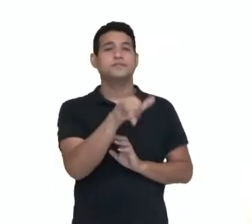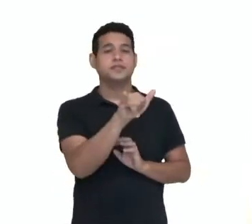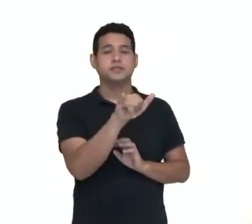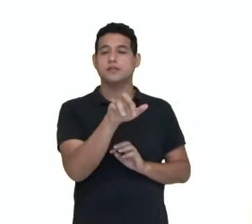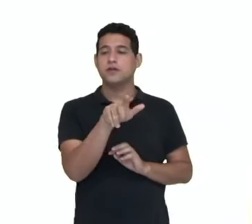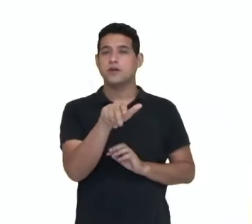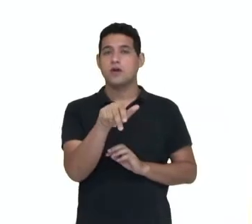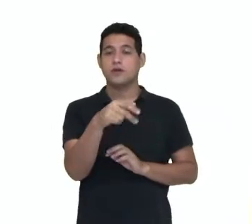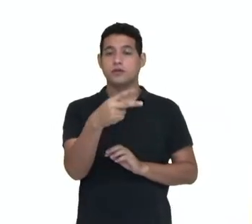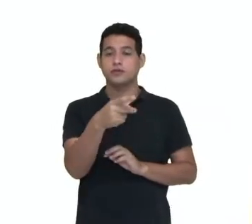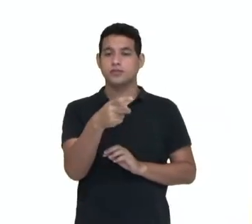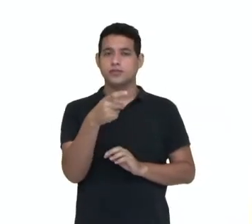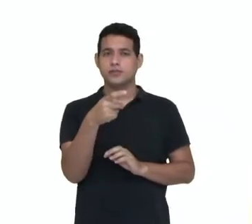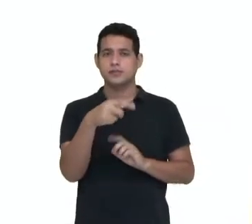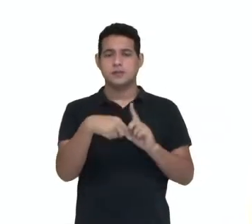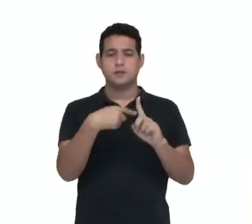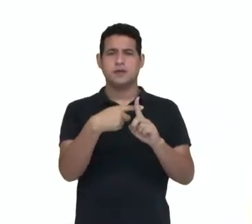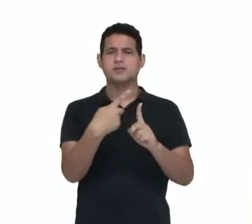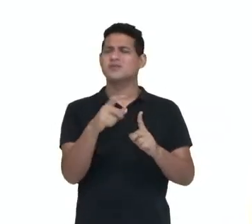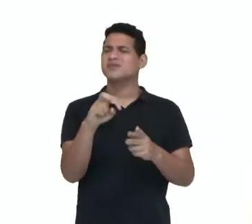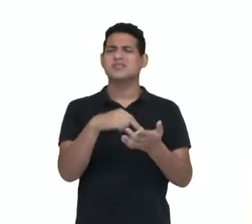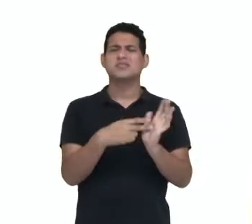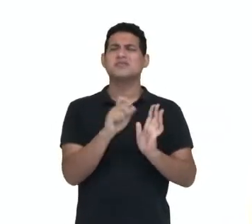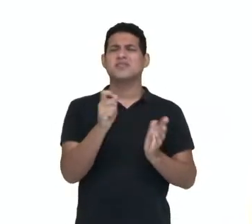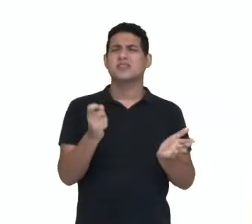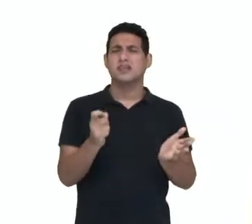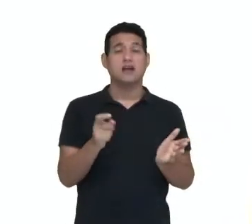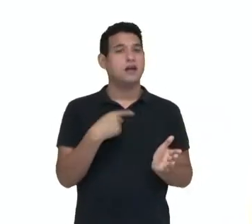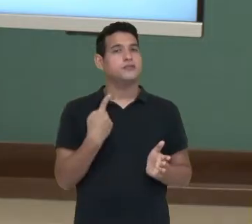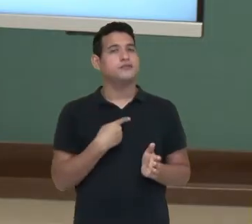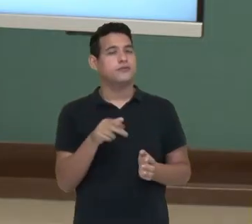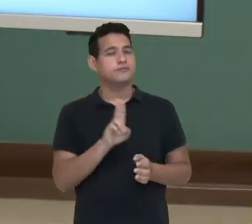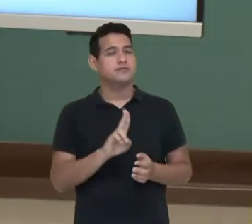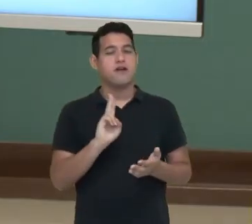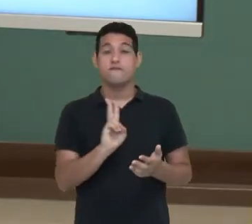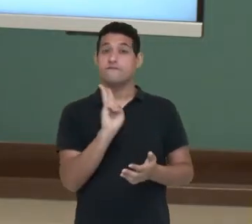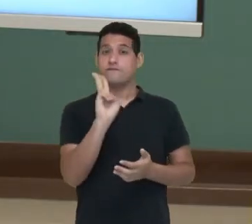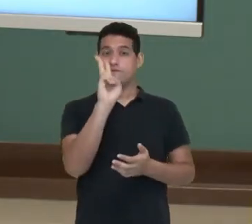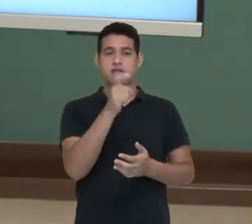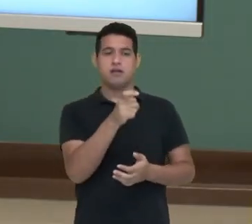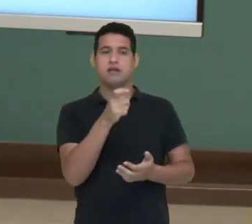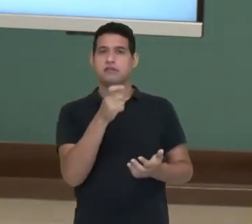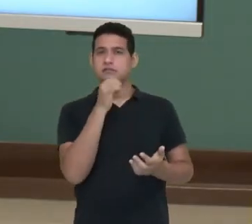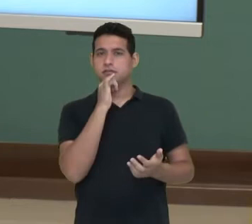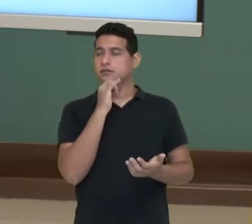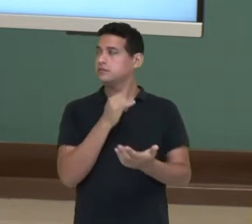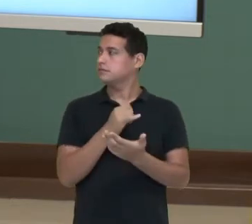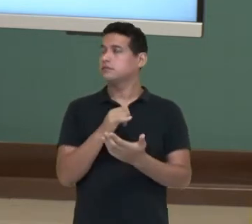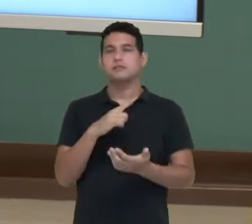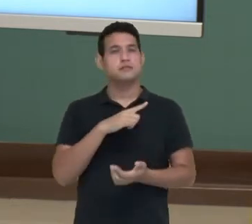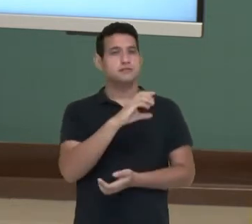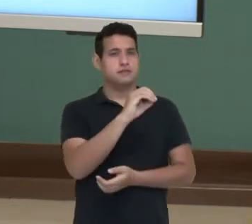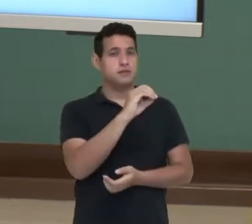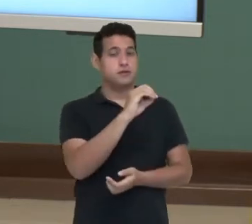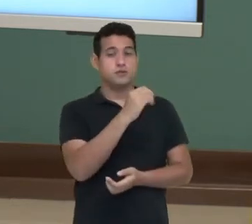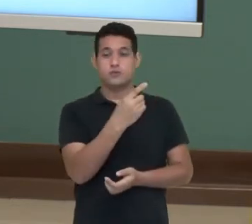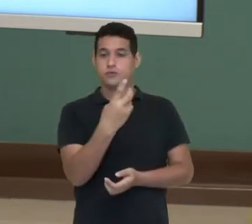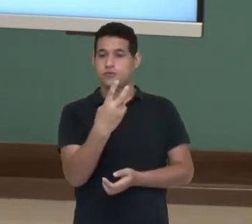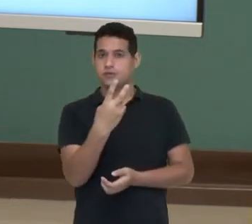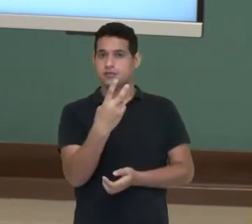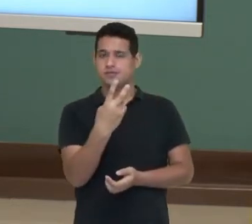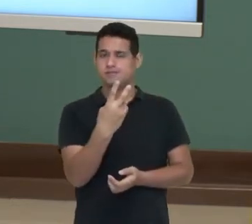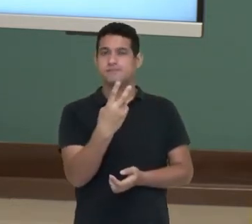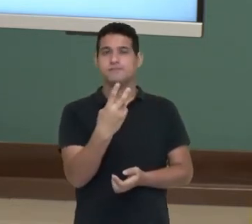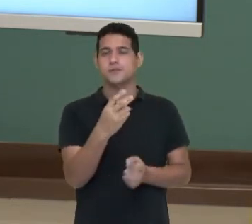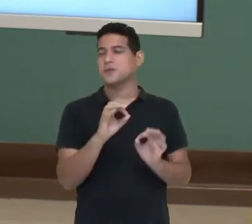2x mais 1. O que é isso, meu Deus do céu? Então, nós vamos atribuir valores a x. Então, aqui, chutei o 0, 1 e 2,